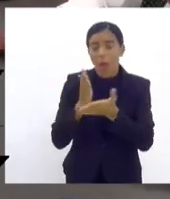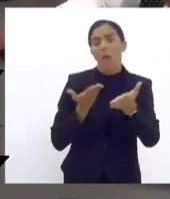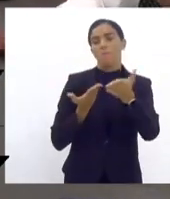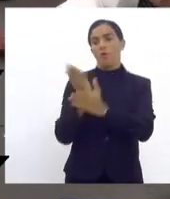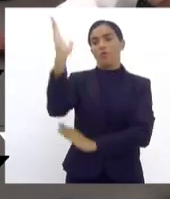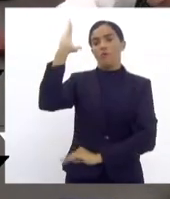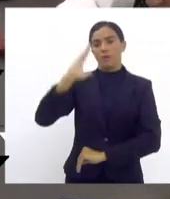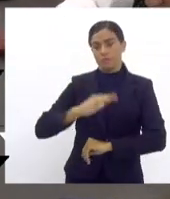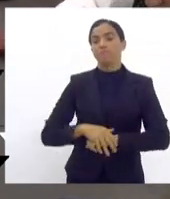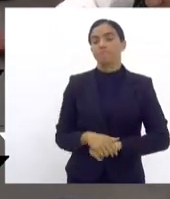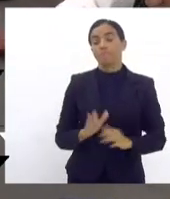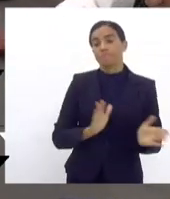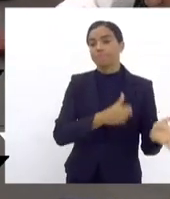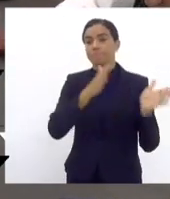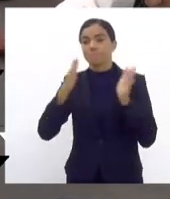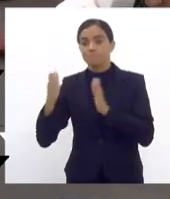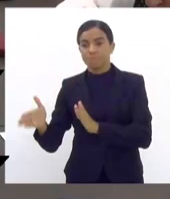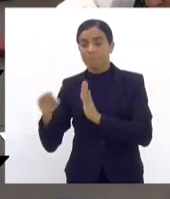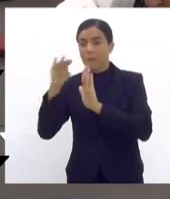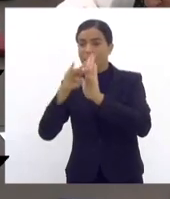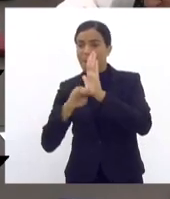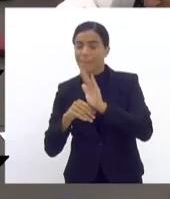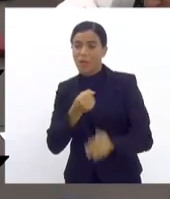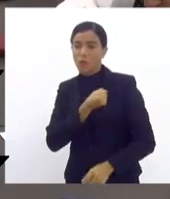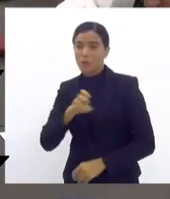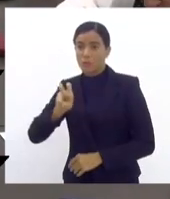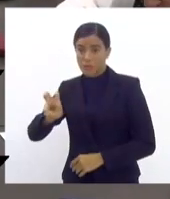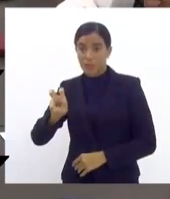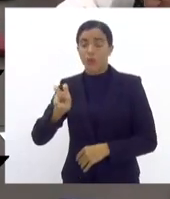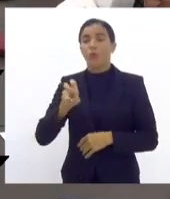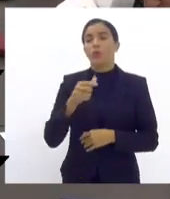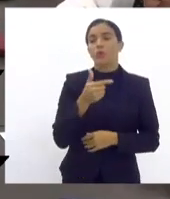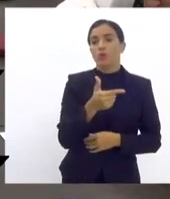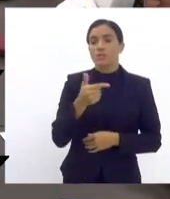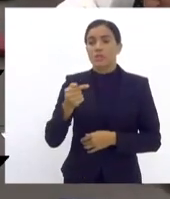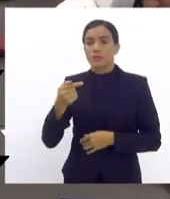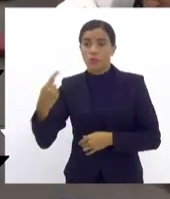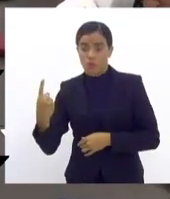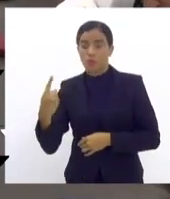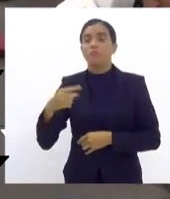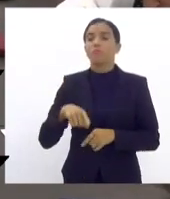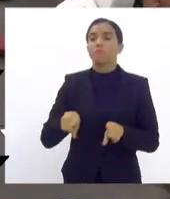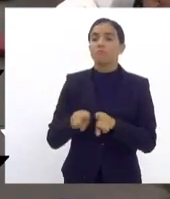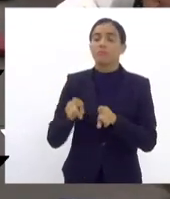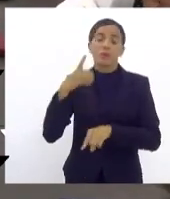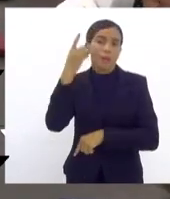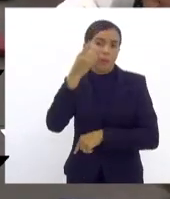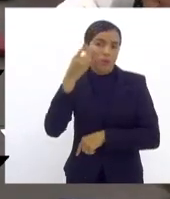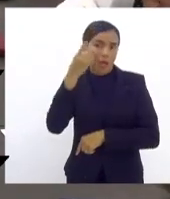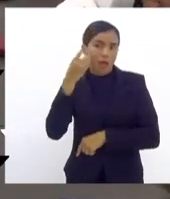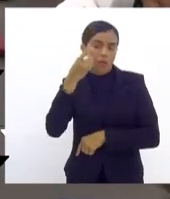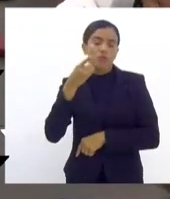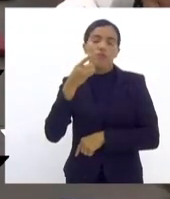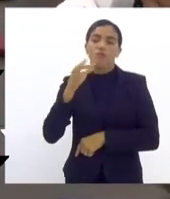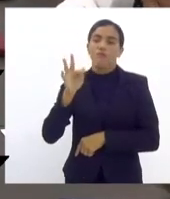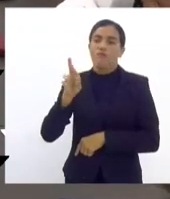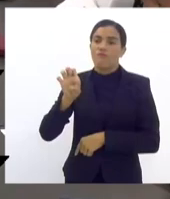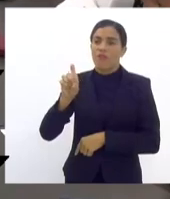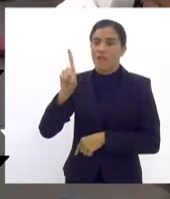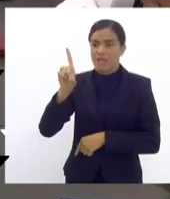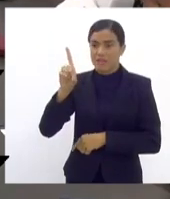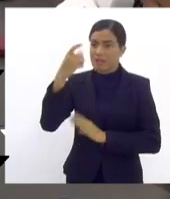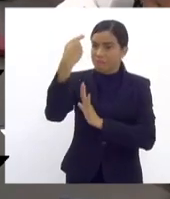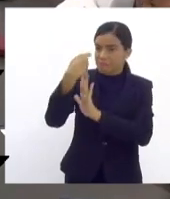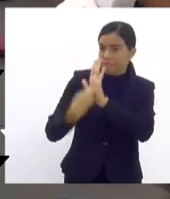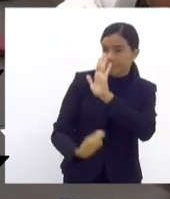aprovado. Passo ao 5 da pauta, o projeto de lei 271 de 2023, de autoria do deputado Fred Pacheco, que